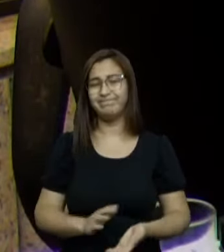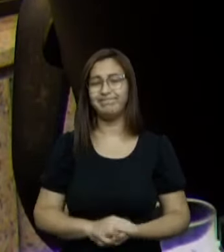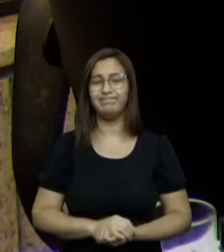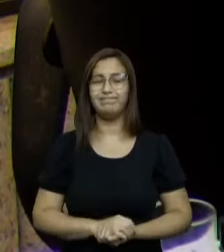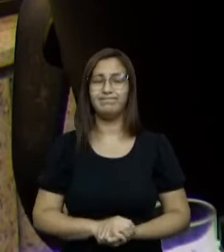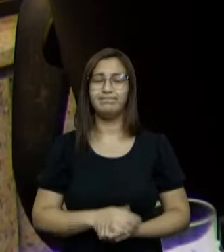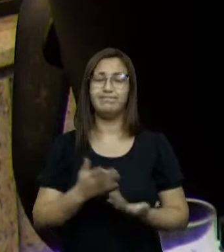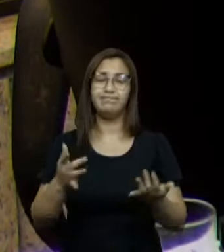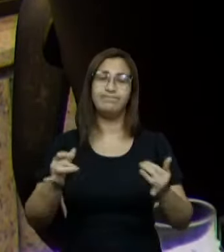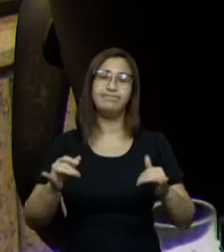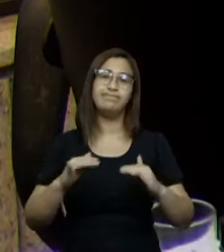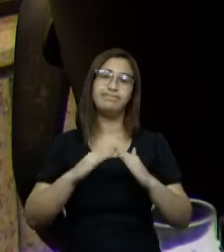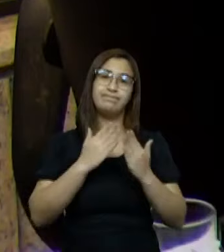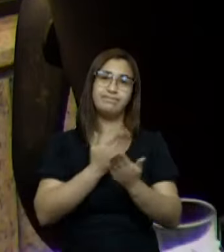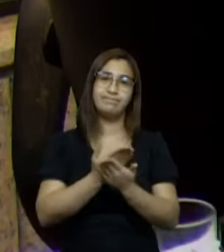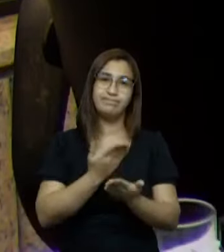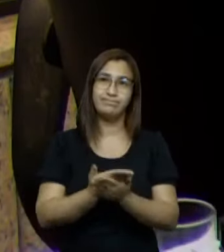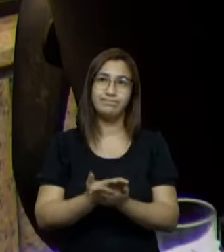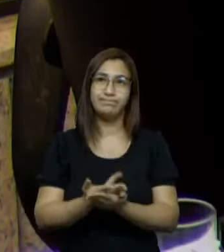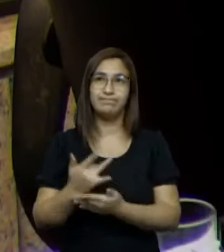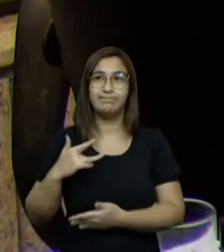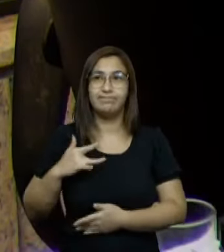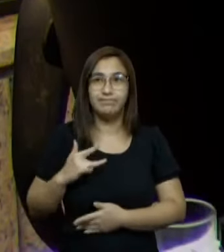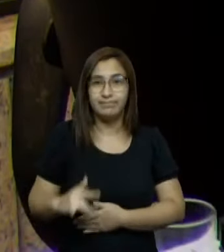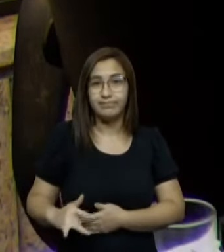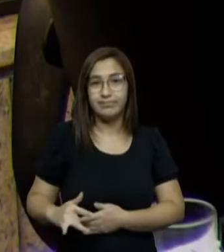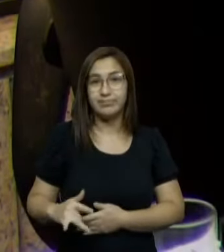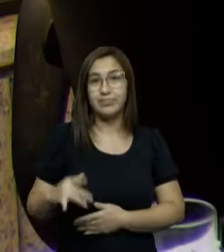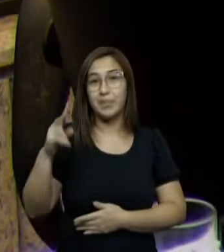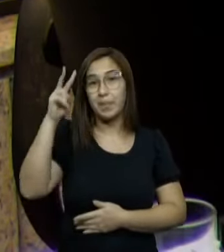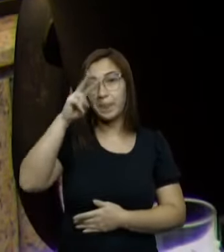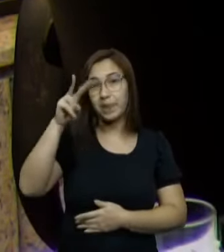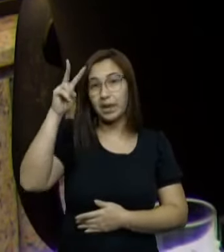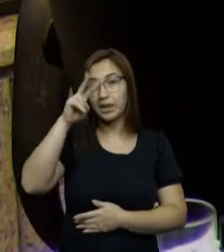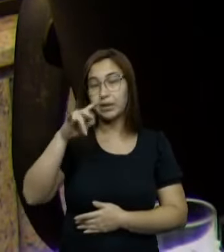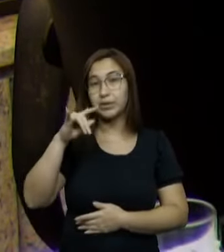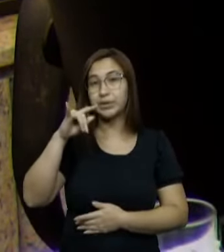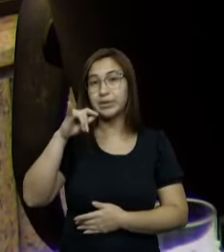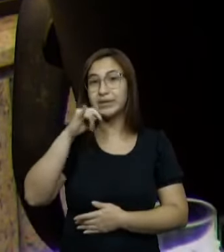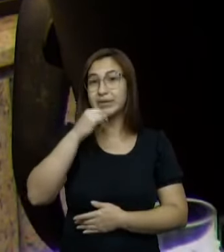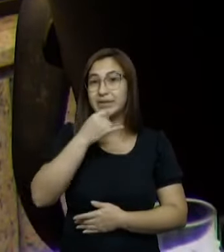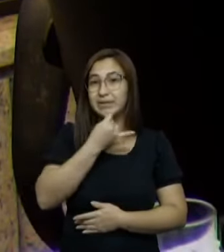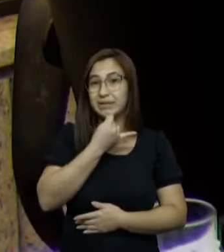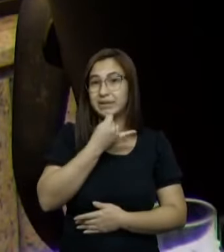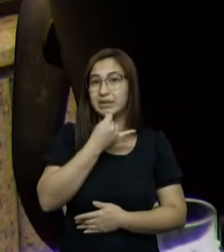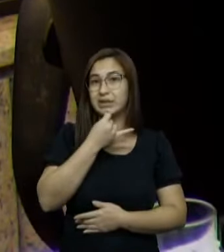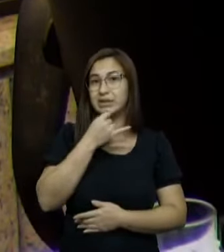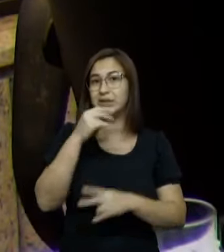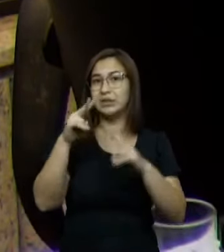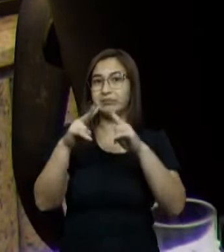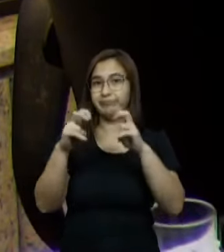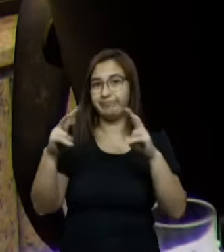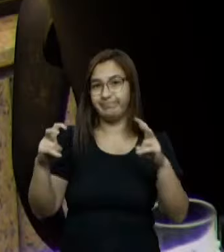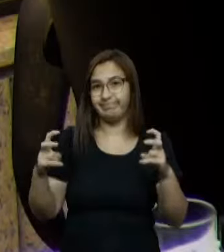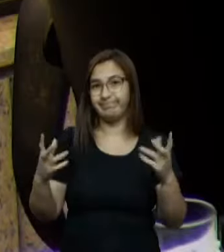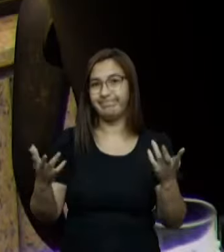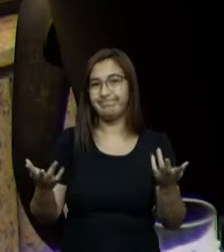colégio, infelizmente, tem sido uma história triste para a cidade de Florianópolis, e